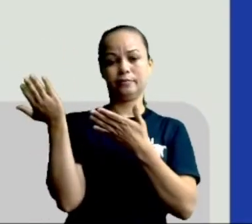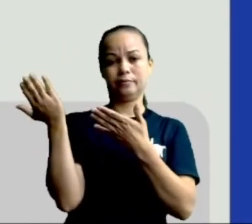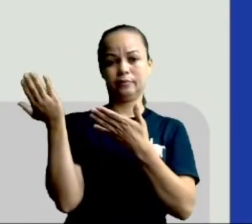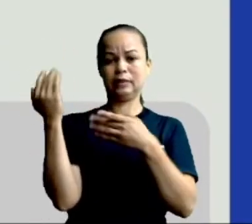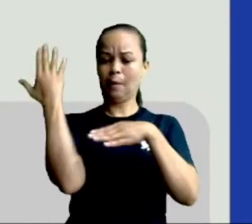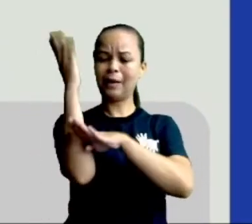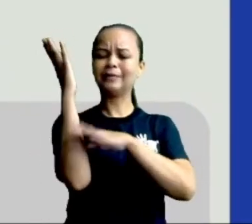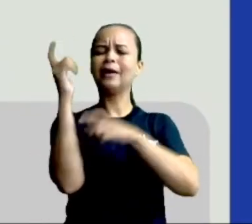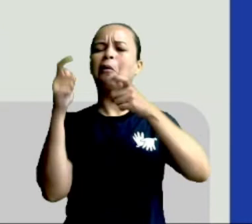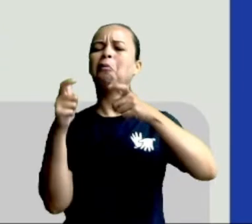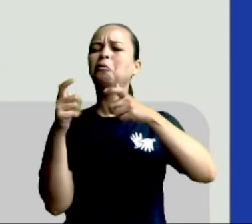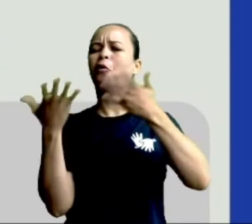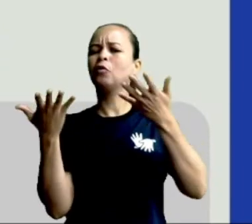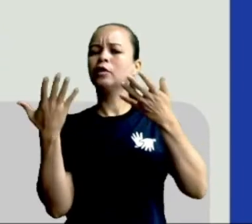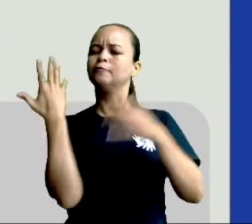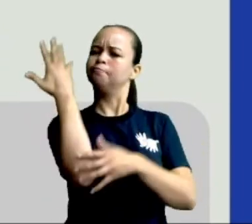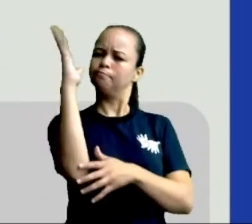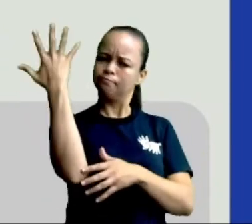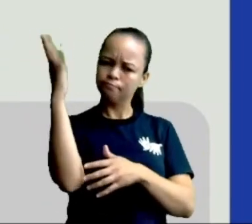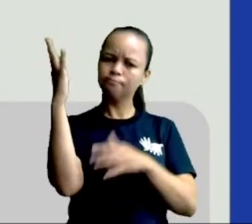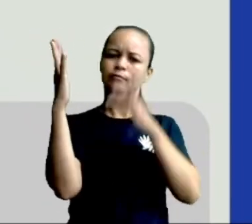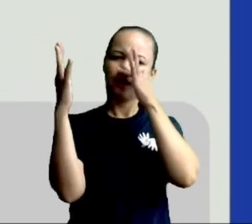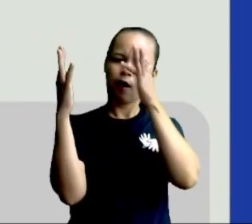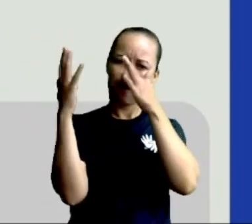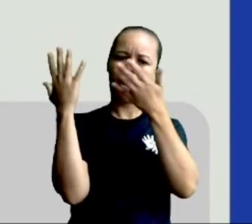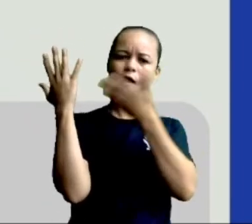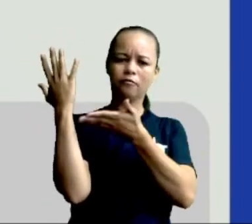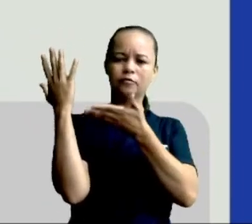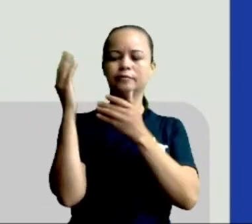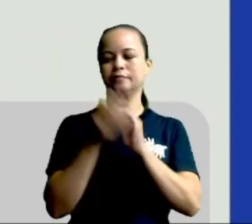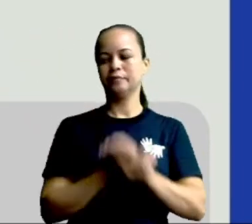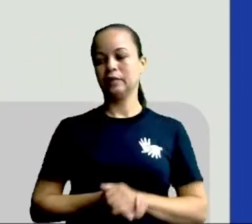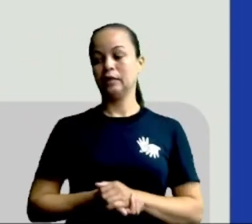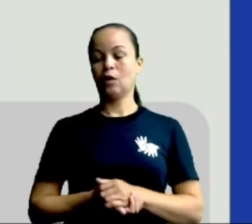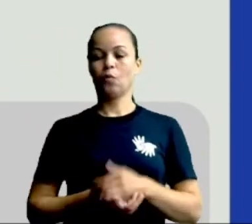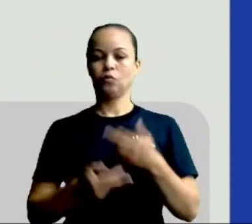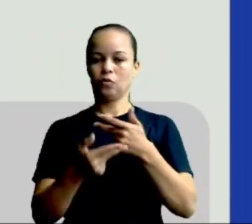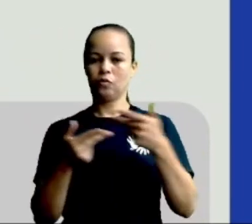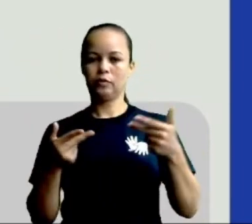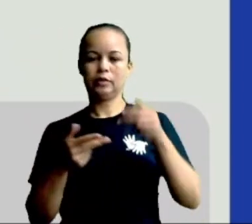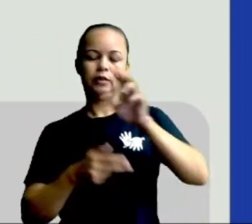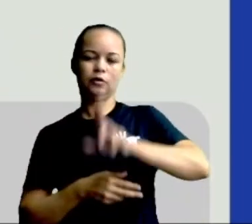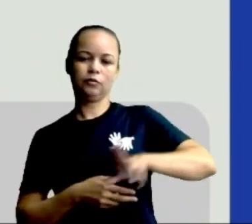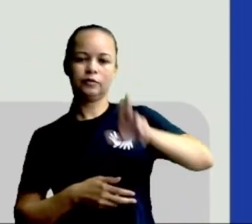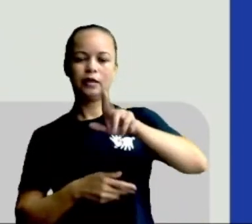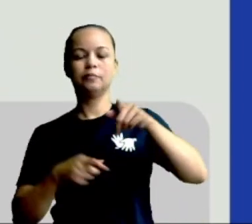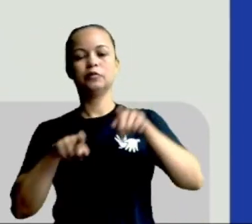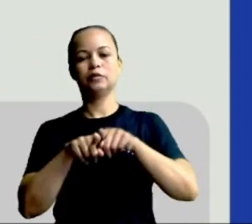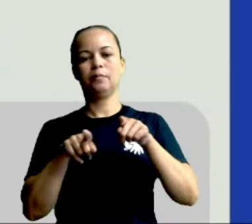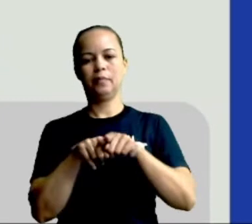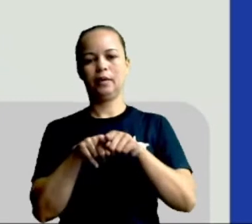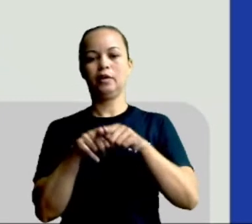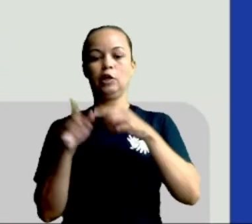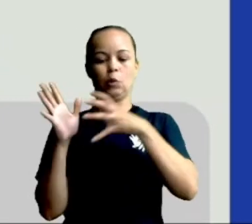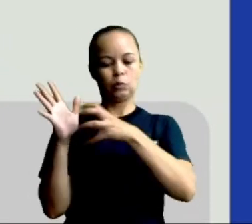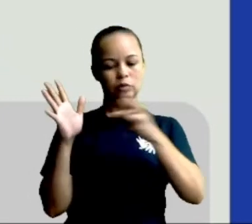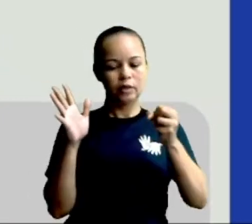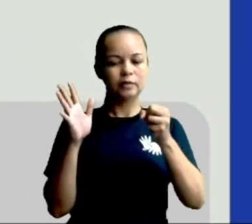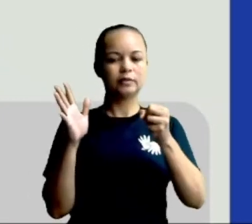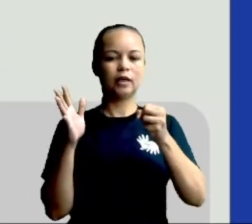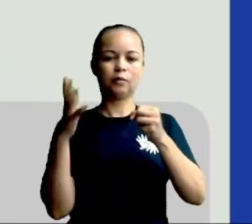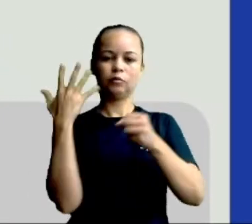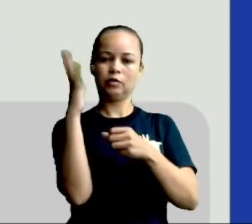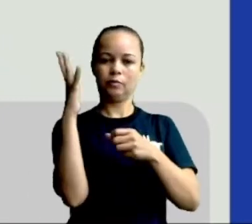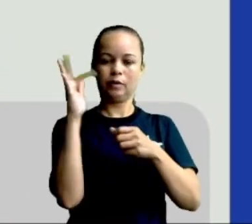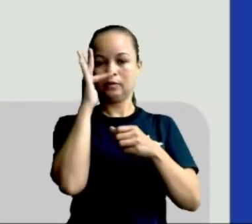Da planta, vem da árvore. Isso mesmo. Então, são coisas que utilizamos também da planta, parte das